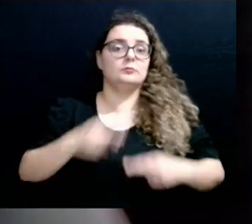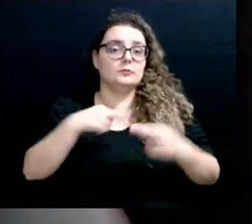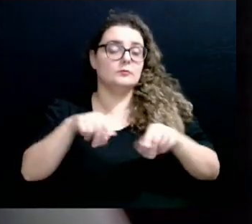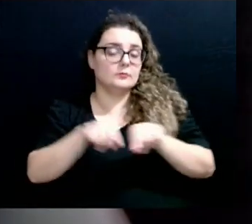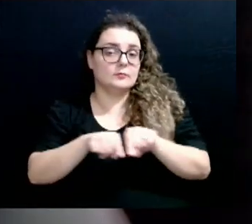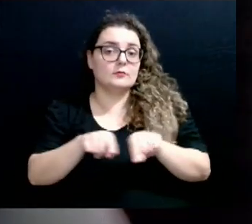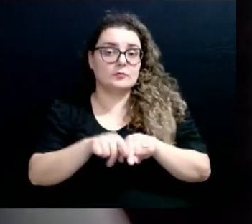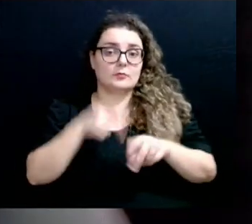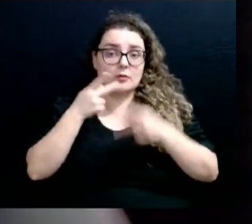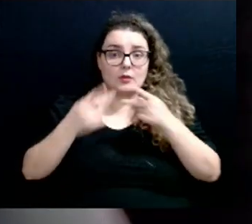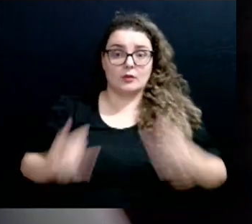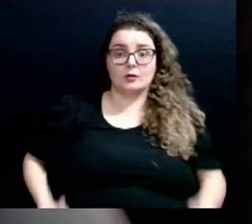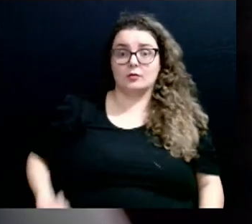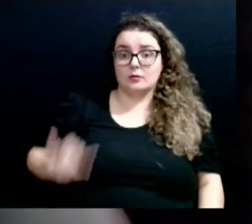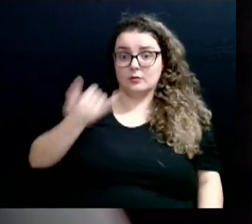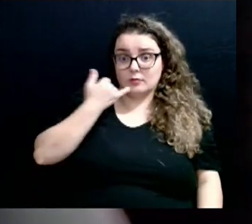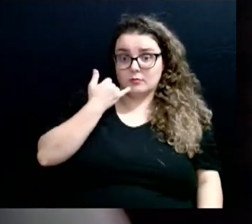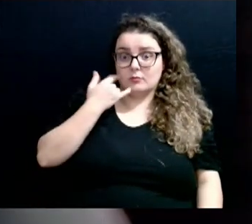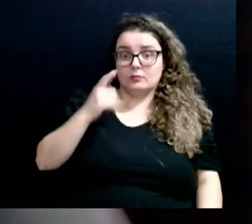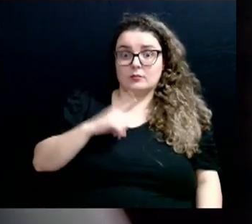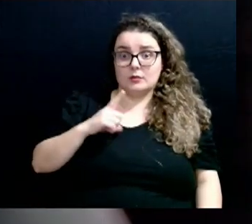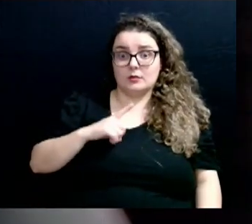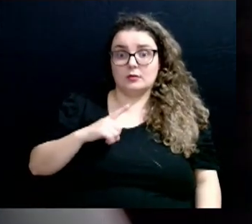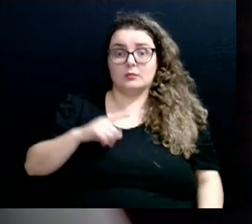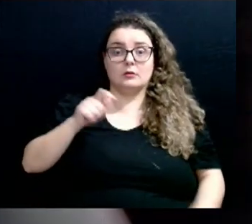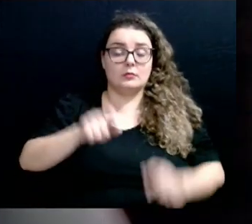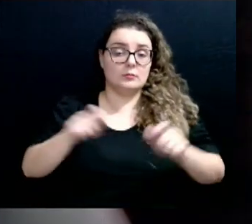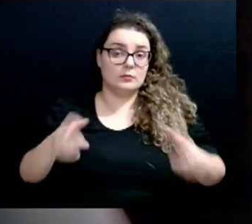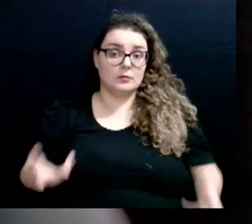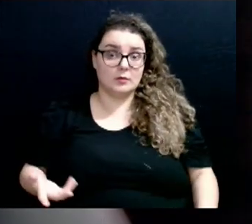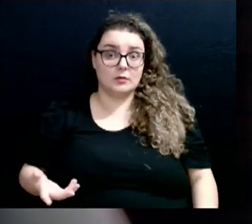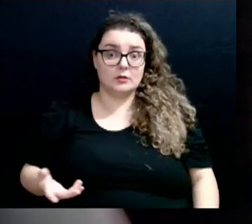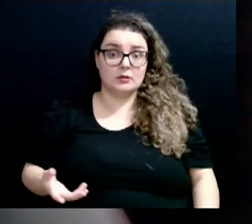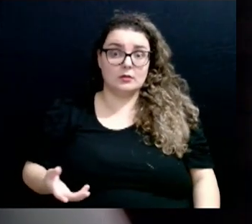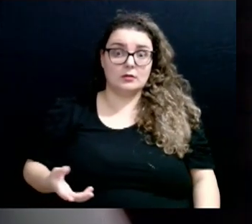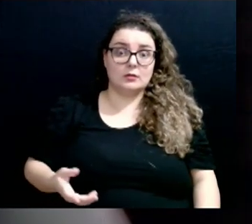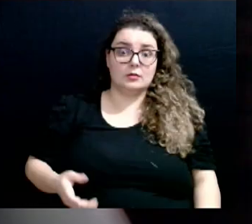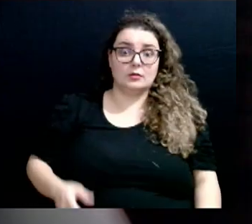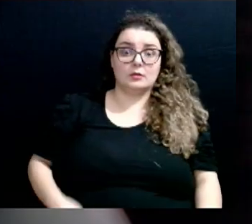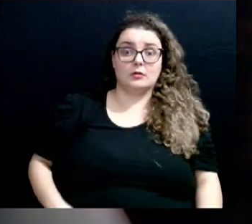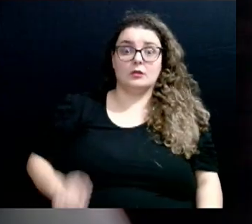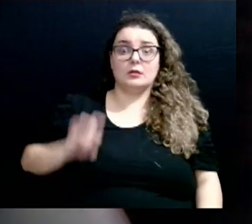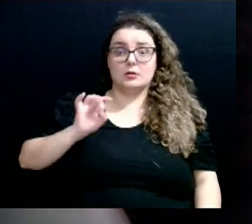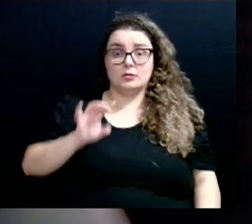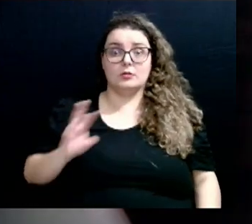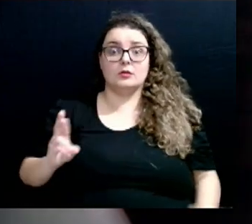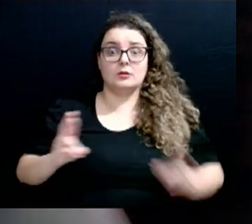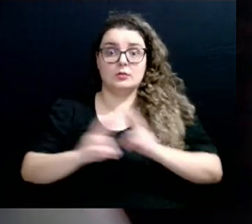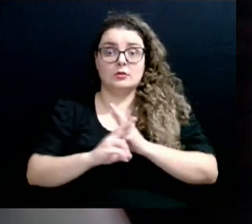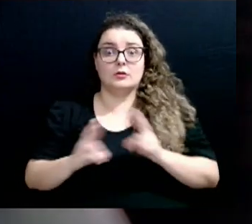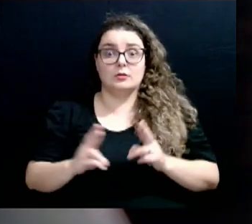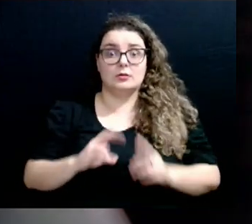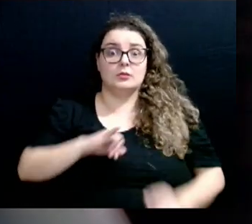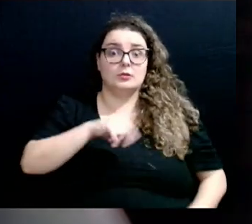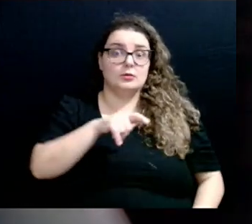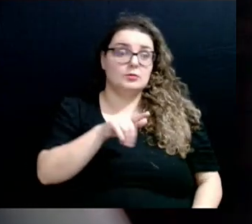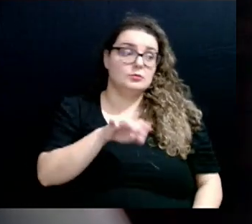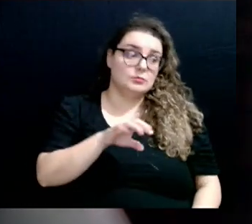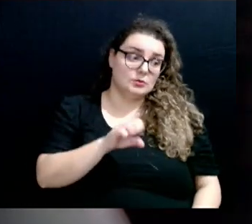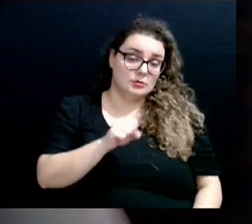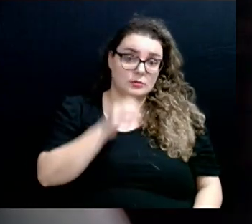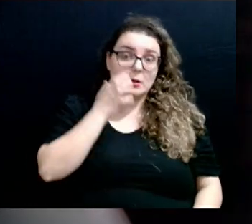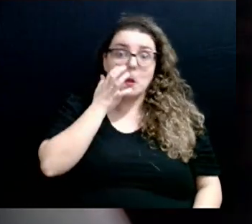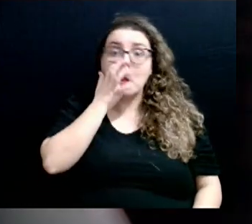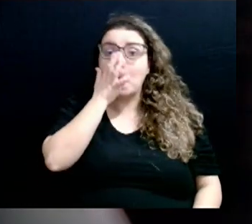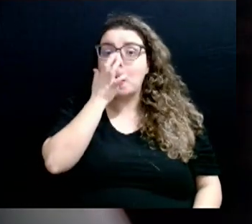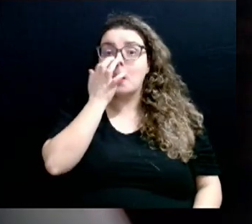celular, mas tem casos de pessoas que só se relacionam por meio dos jogos. Uau!